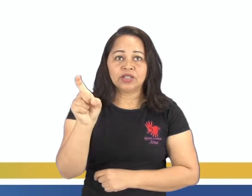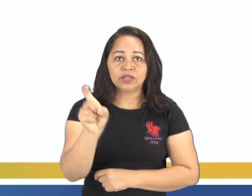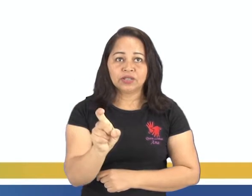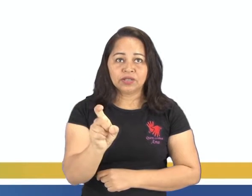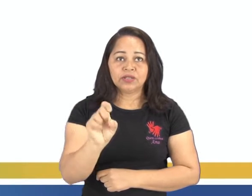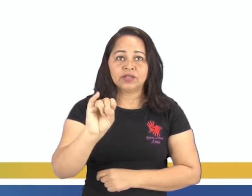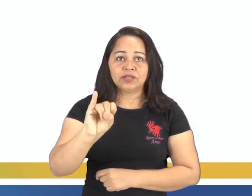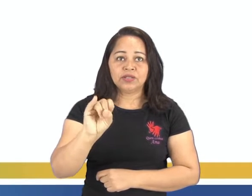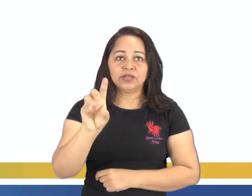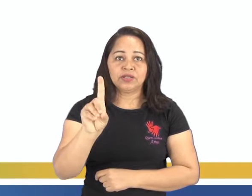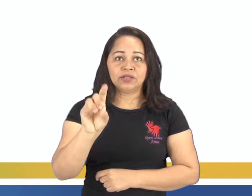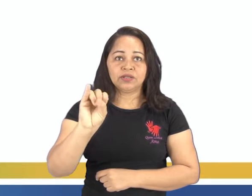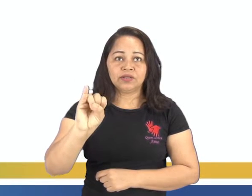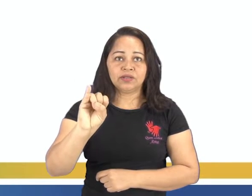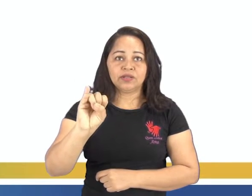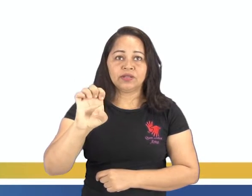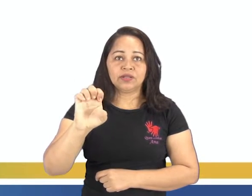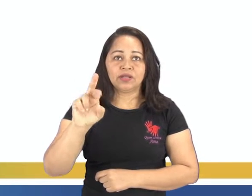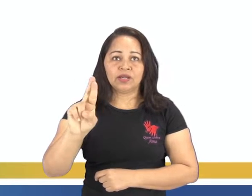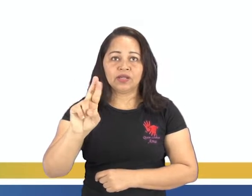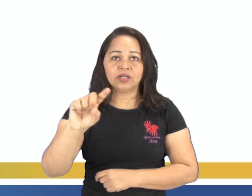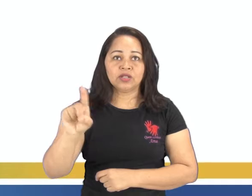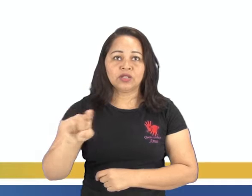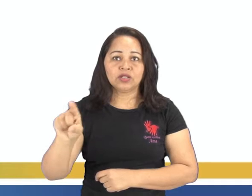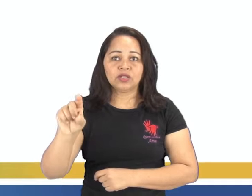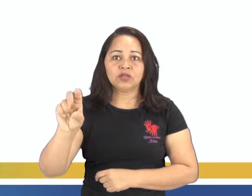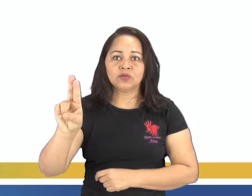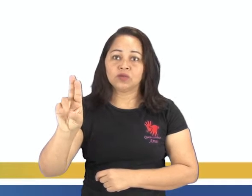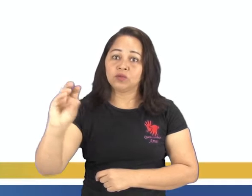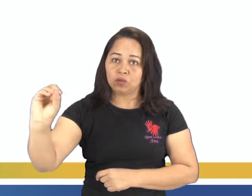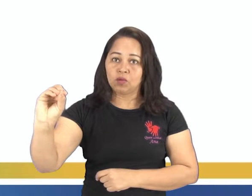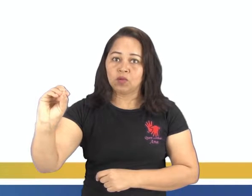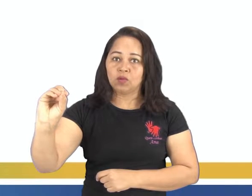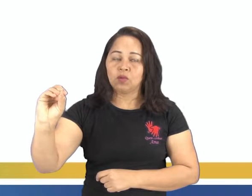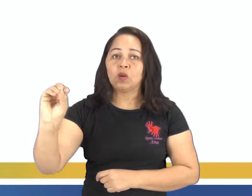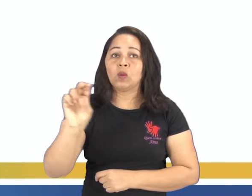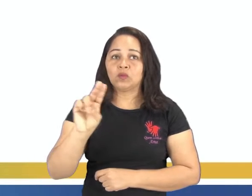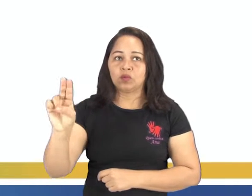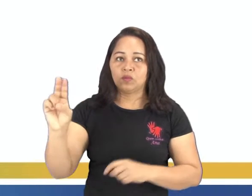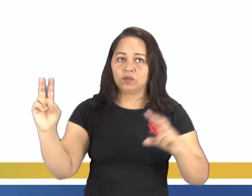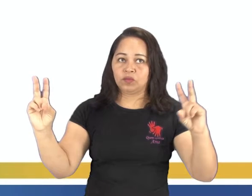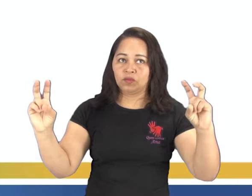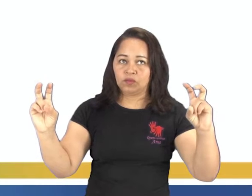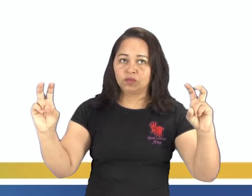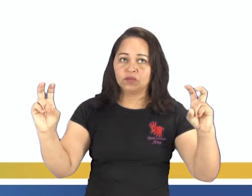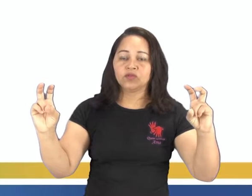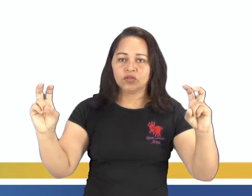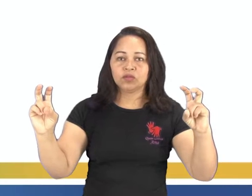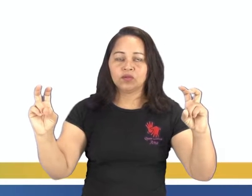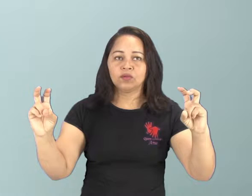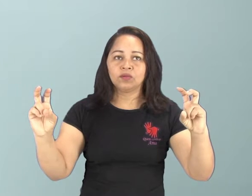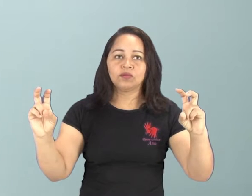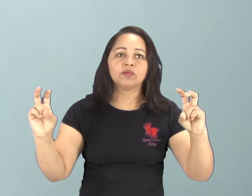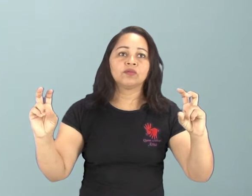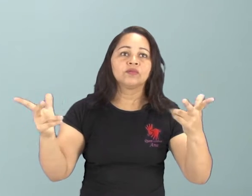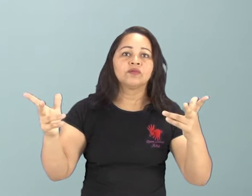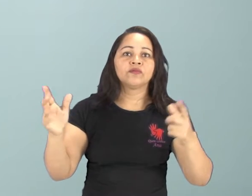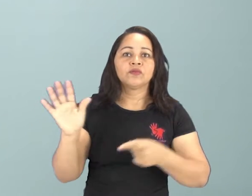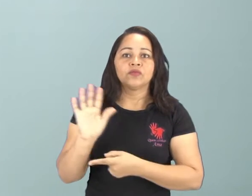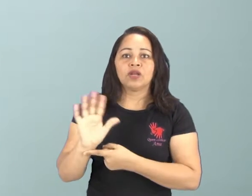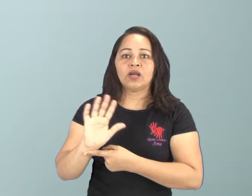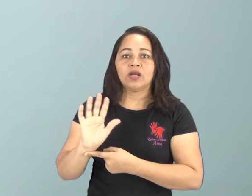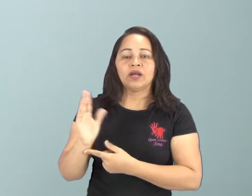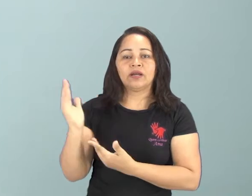drama e ele foi lançado no ano de 2018. E o país de origem é a China, certo? Então tá